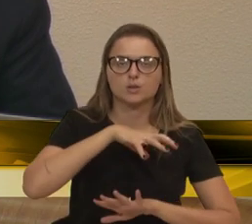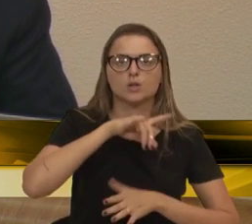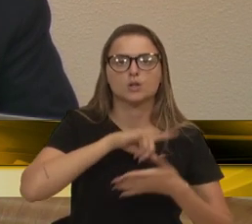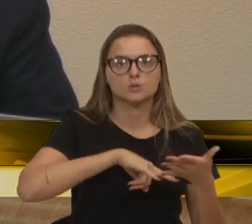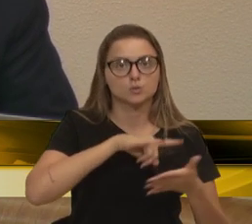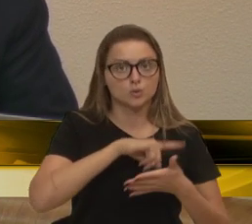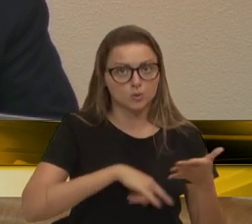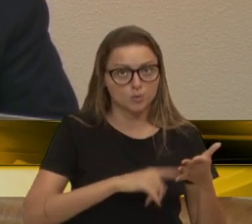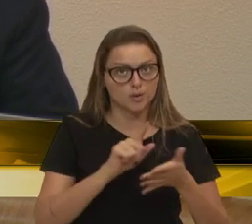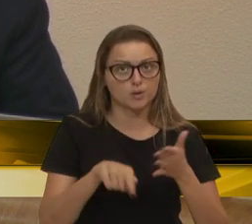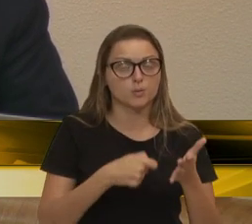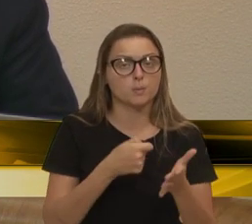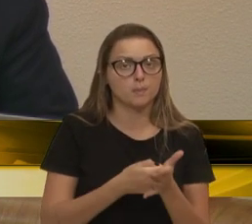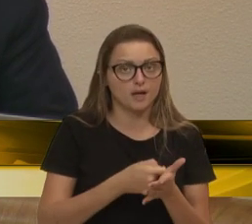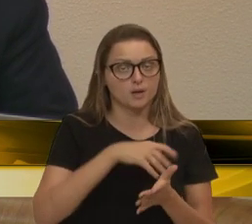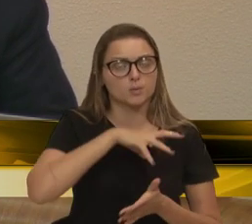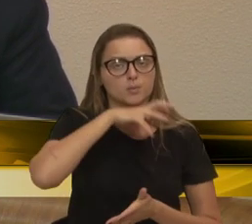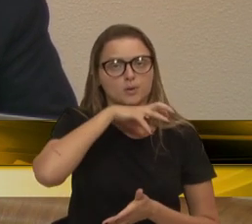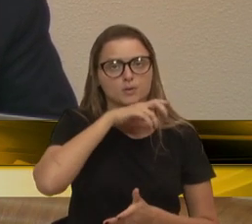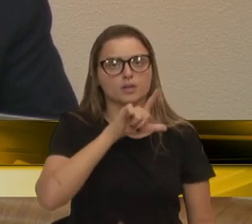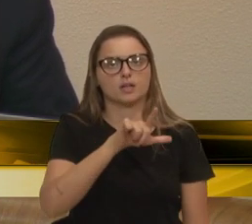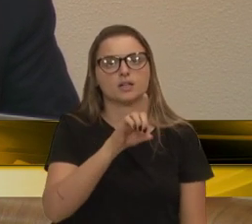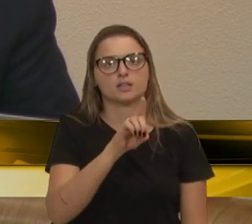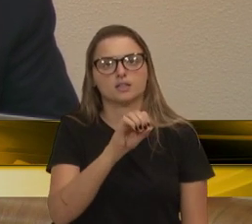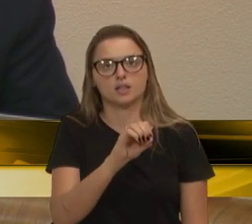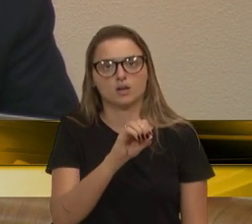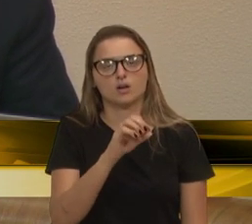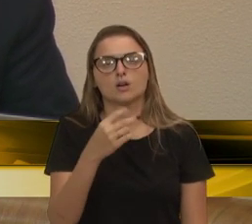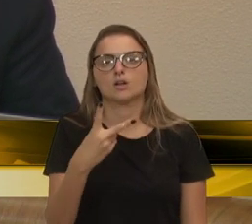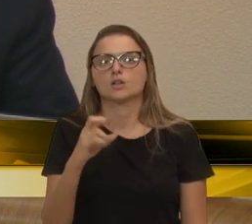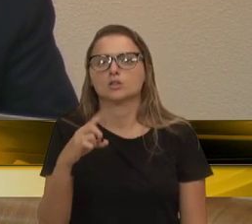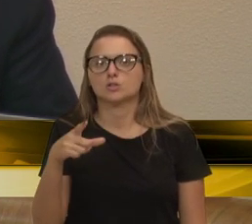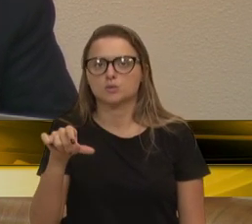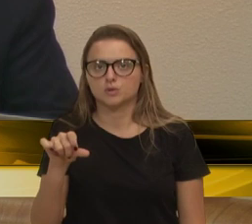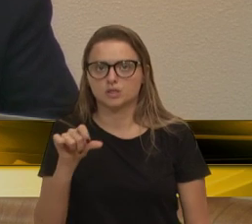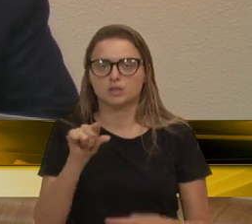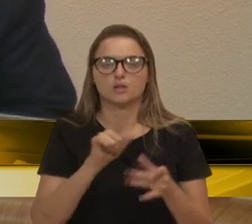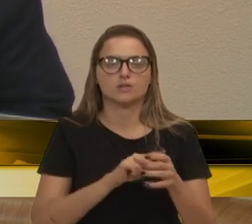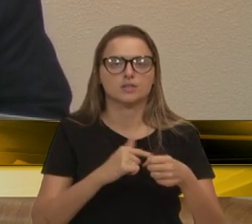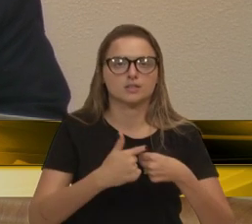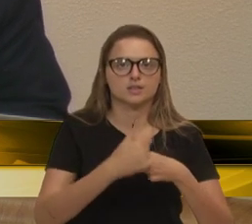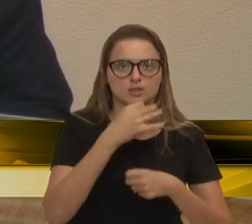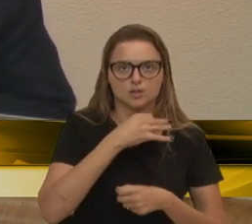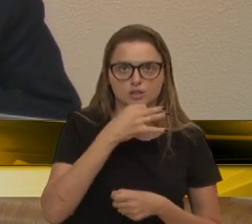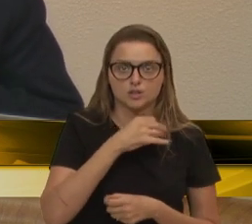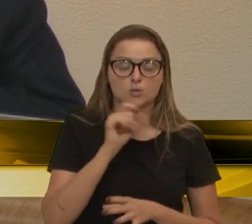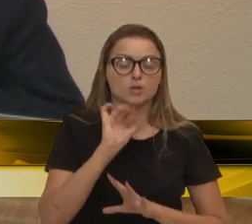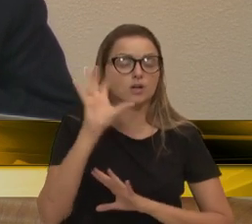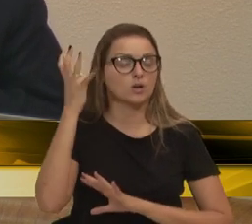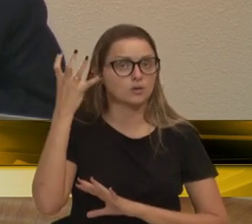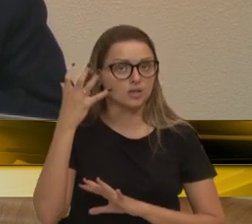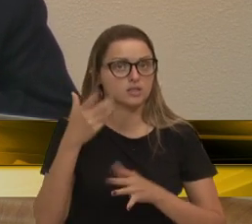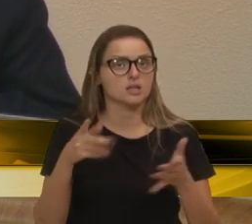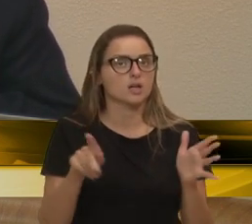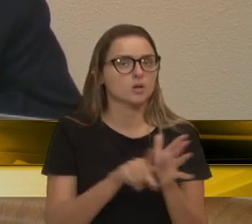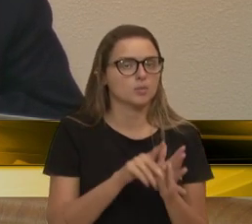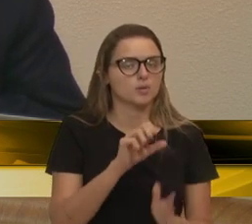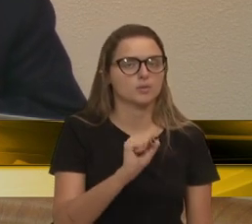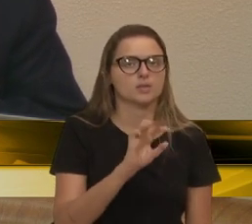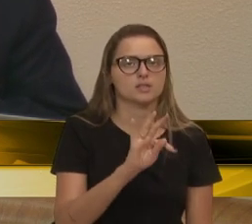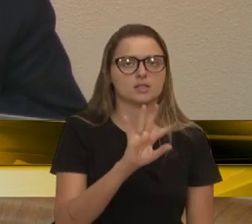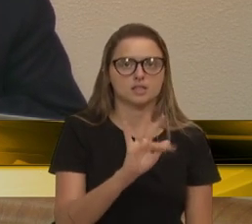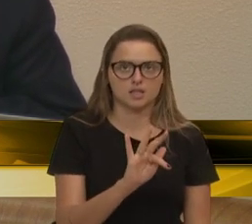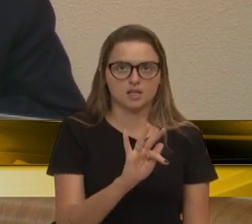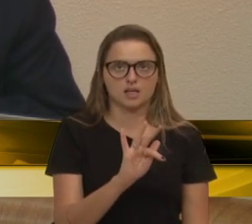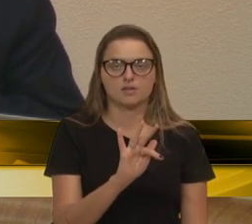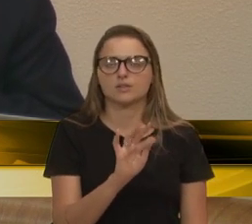orçamento, abre parênteses, LDO, fecha parênteses, 2019, do município. Ocorre que, segundo o entendimento do STF, não